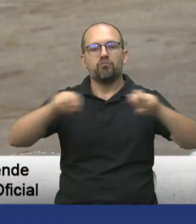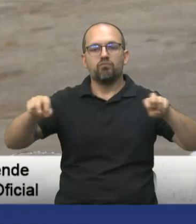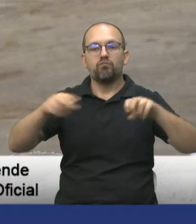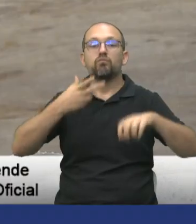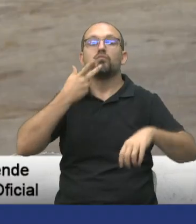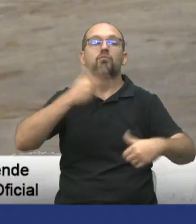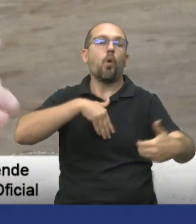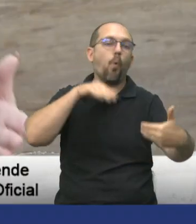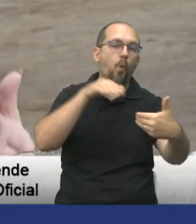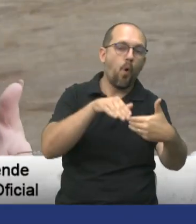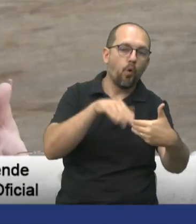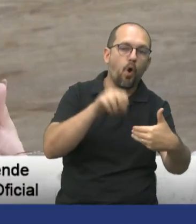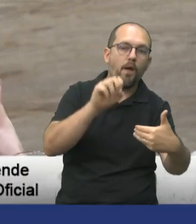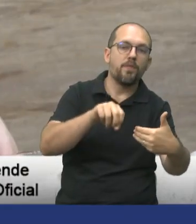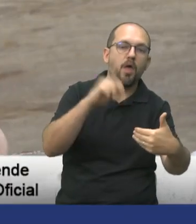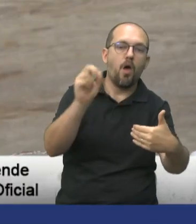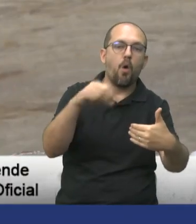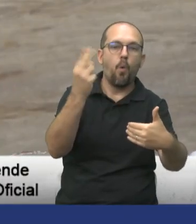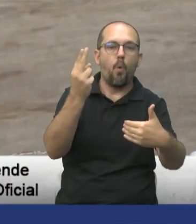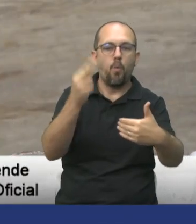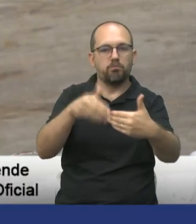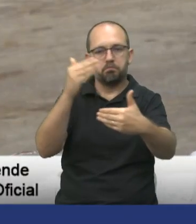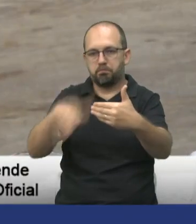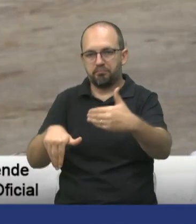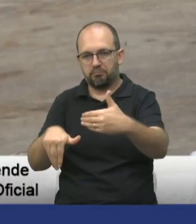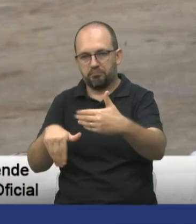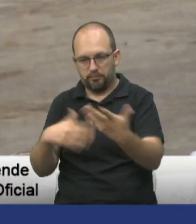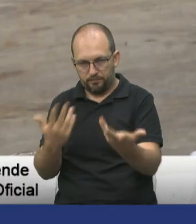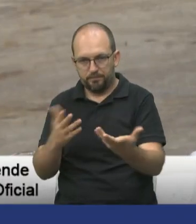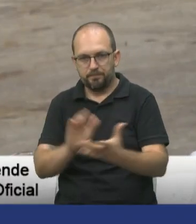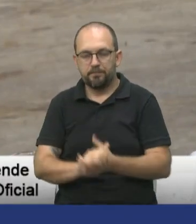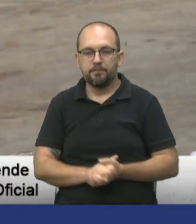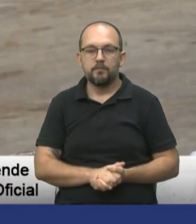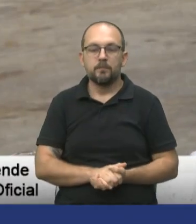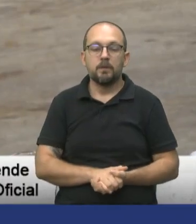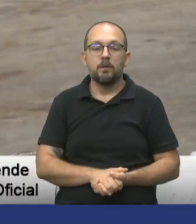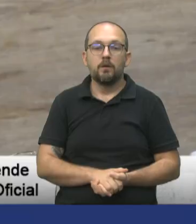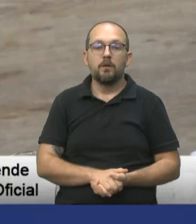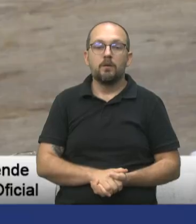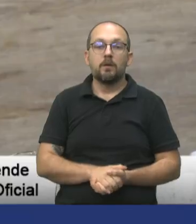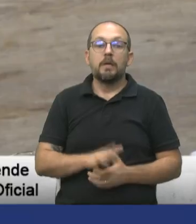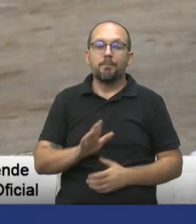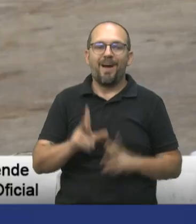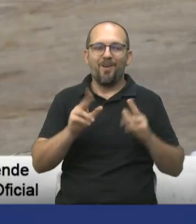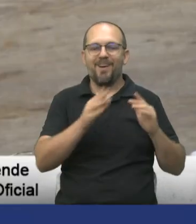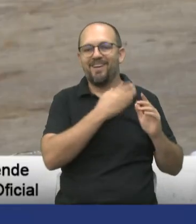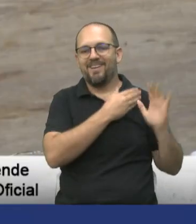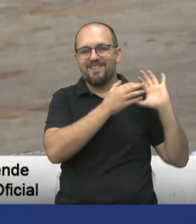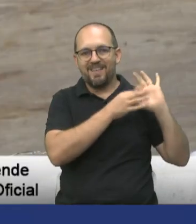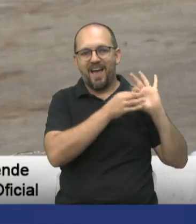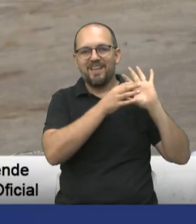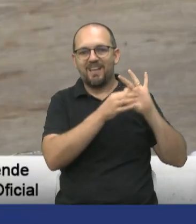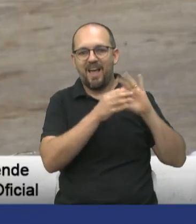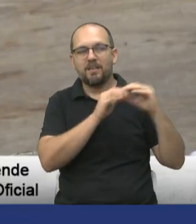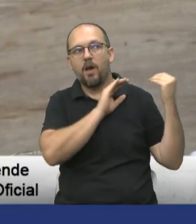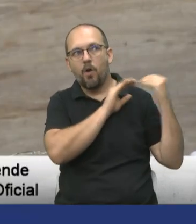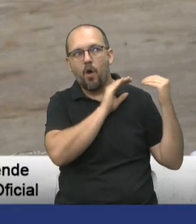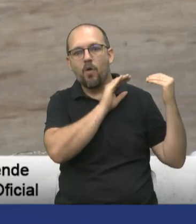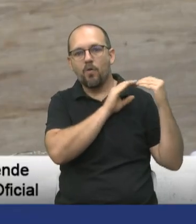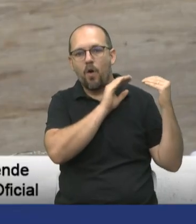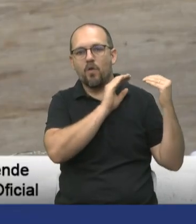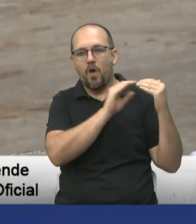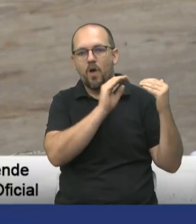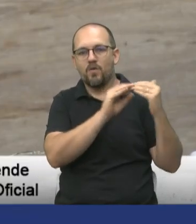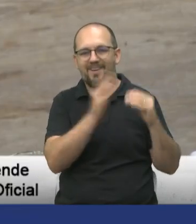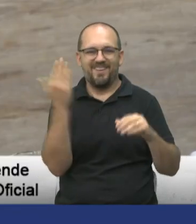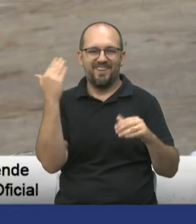se concordam ou não concordam. Mas quando ele vem muito bem instruído, como é o nosso caso, todo mundo concordou na